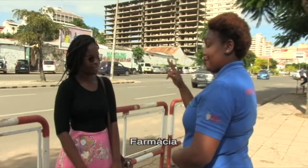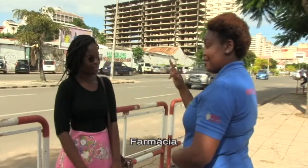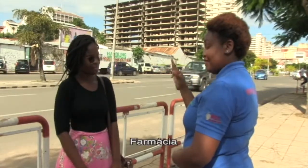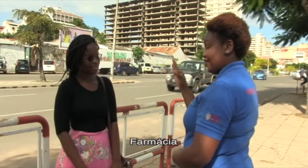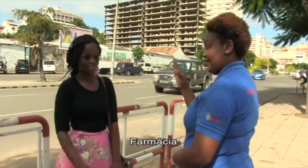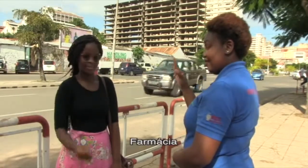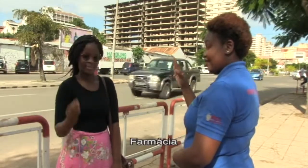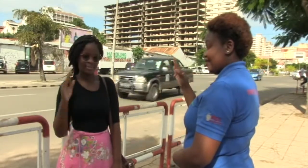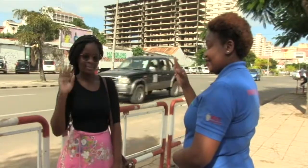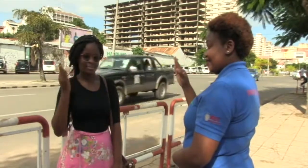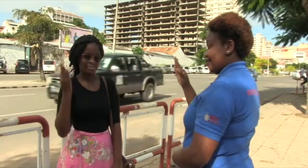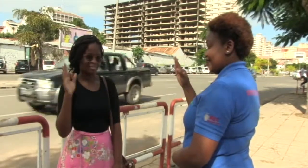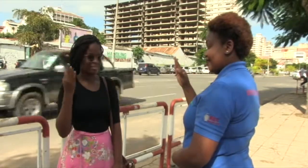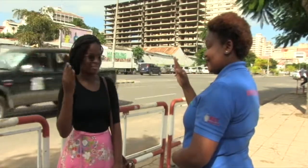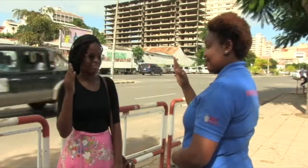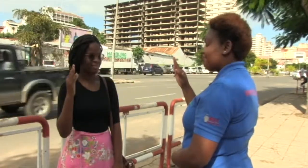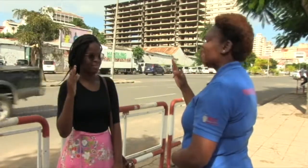Farmácia